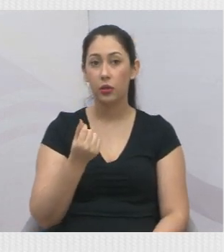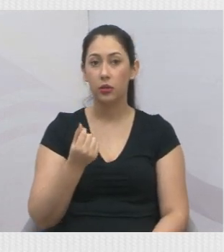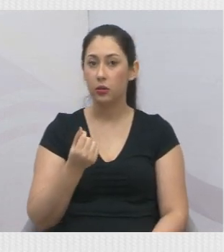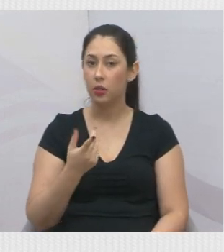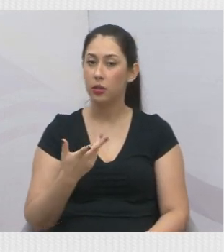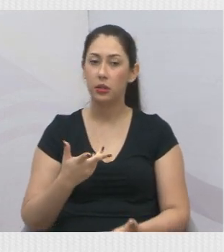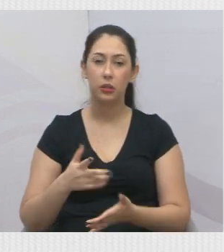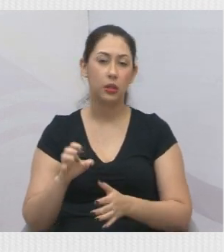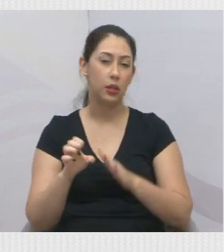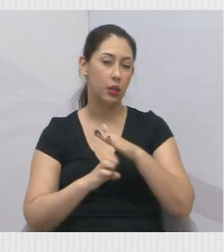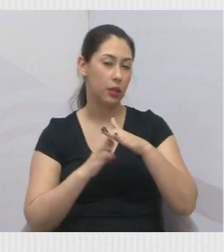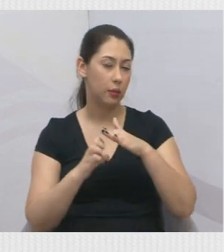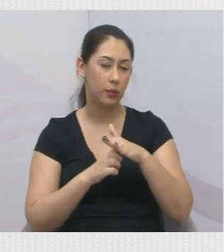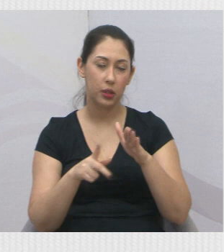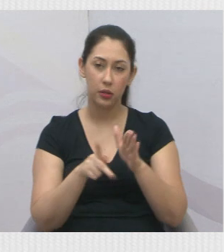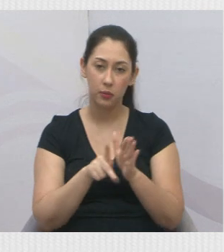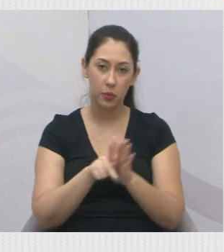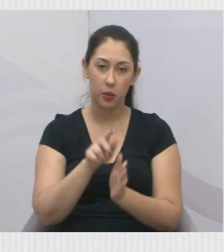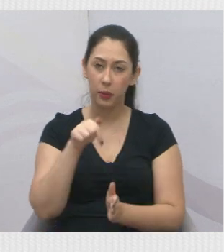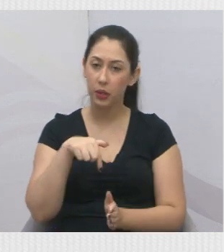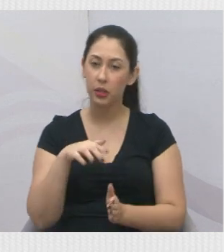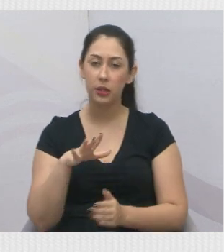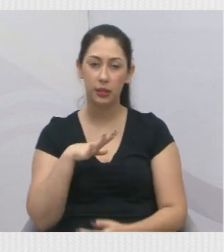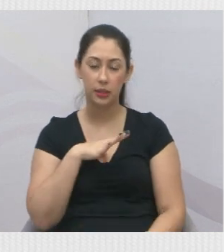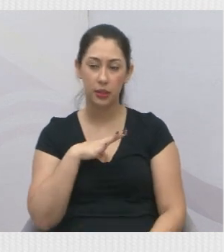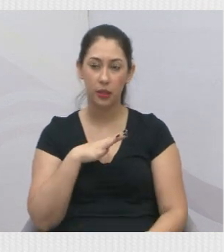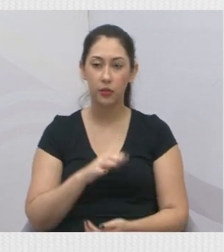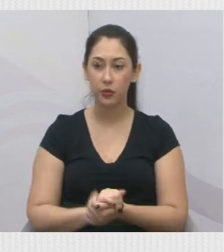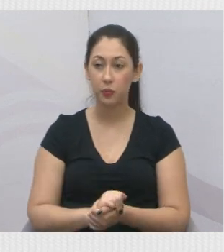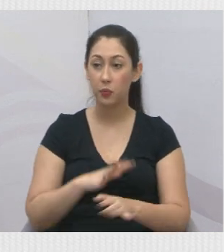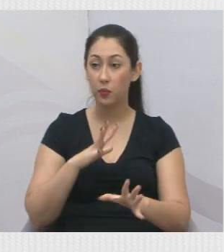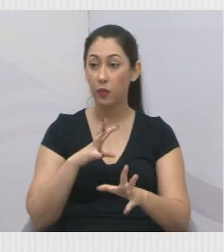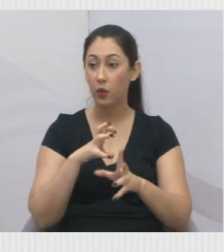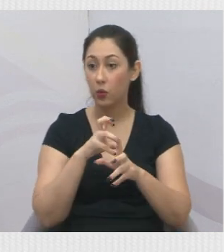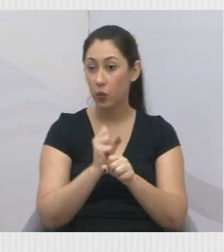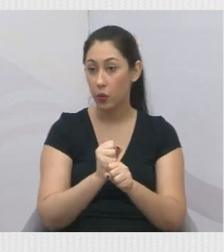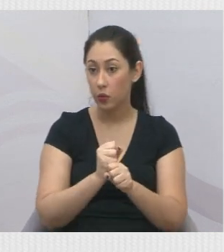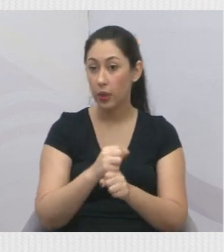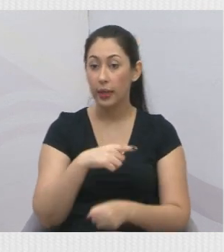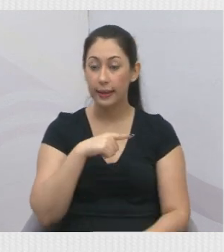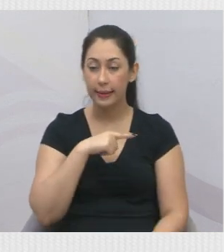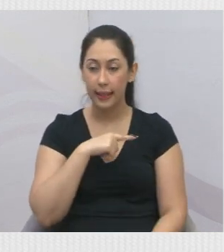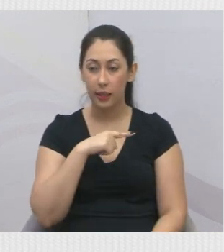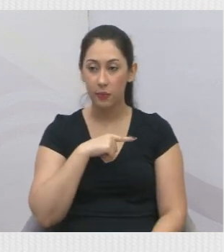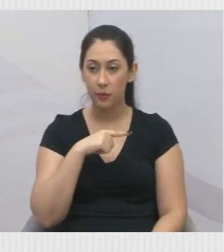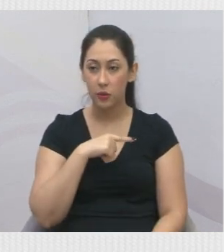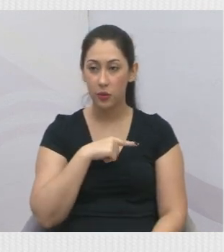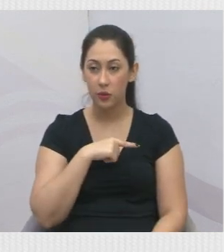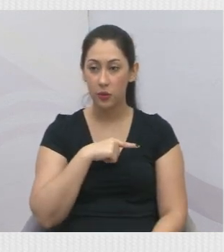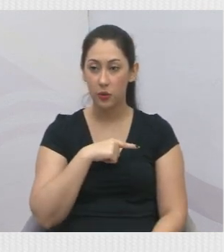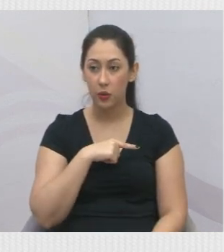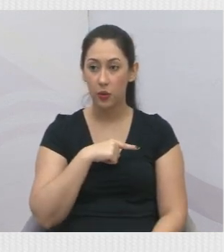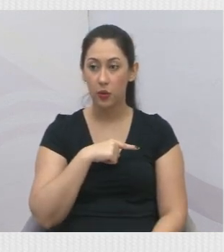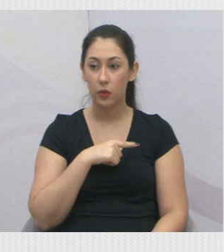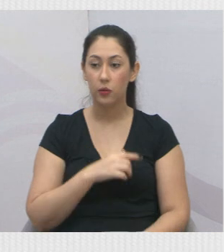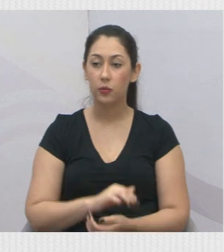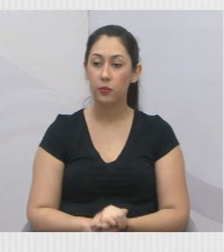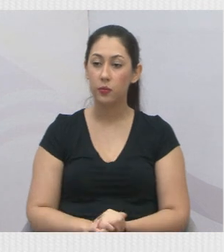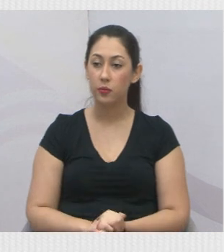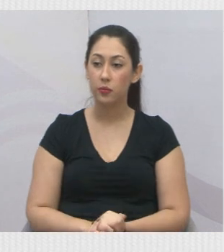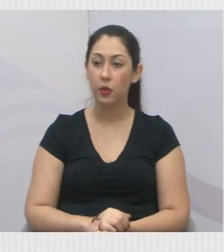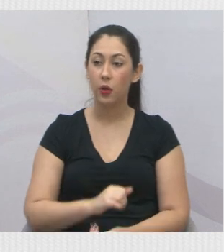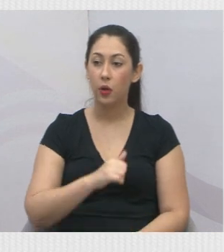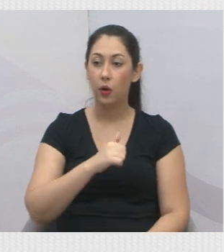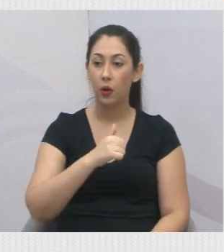autarquias dentro do município. Receita total, temos o montante de